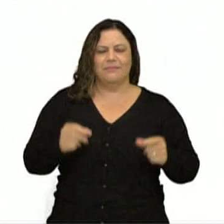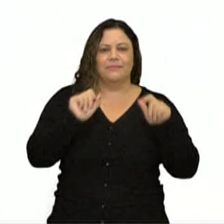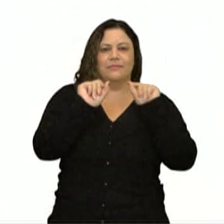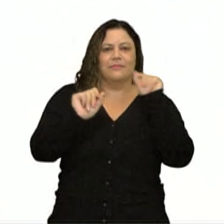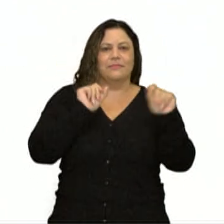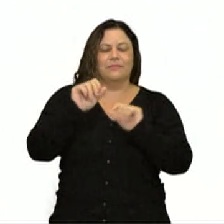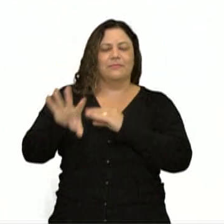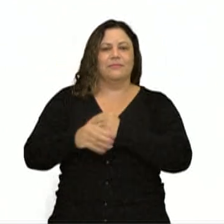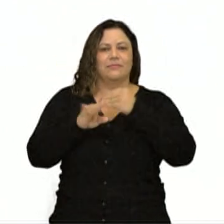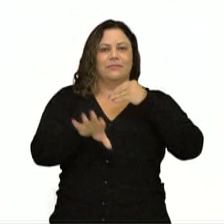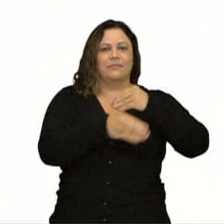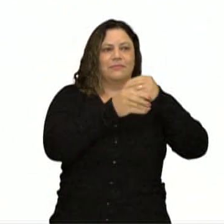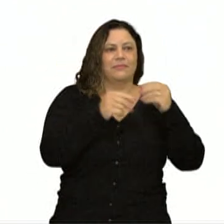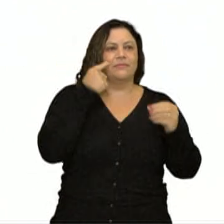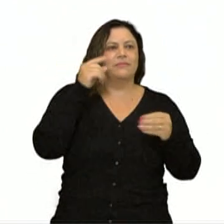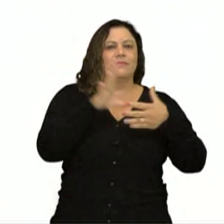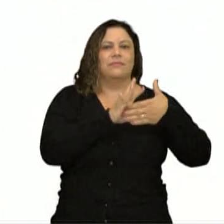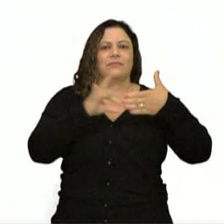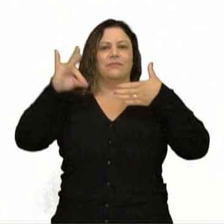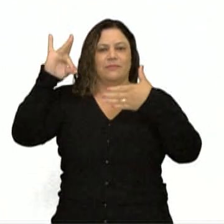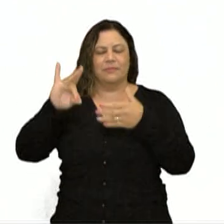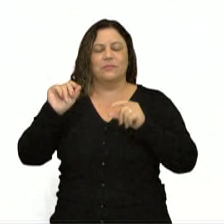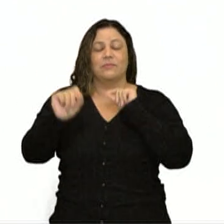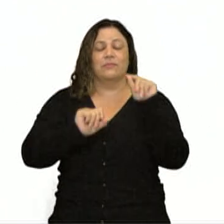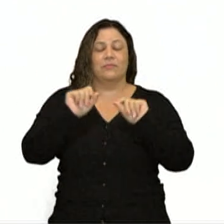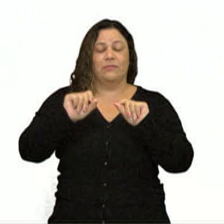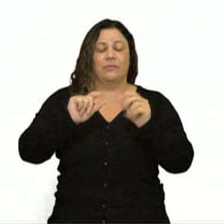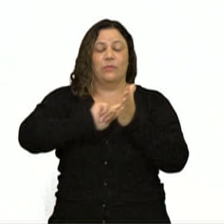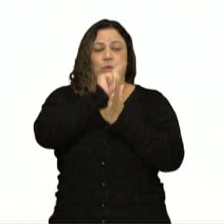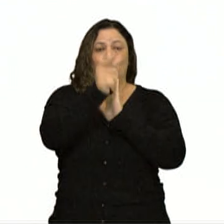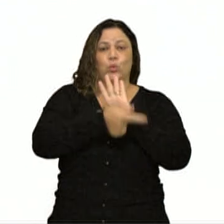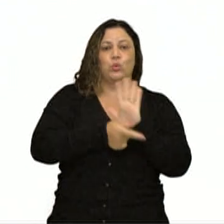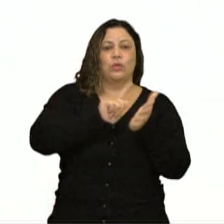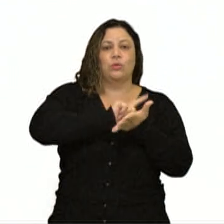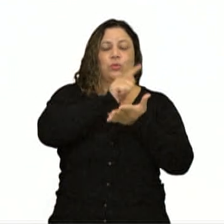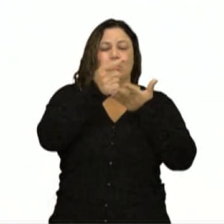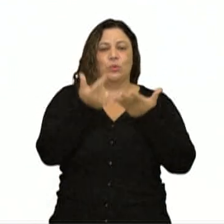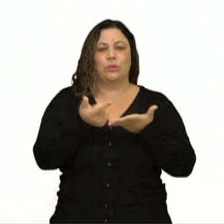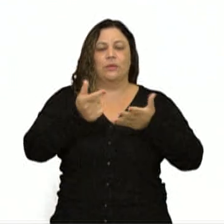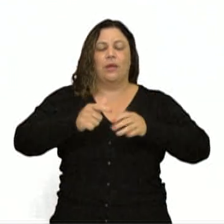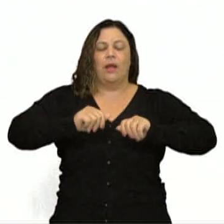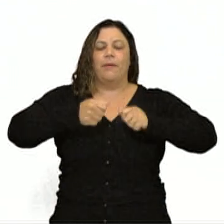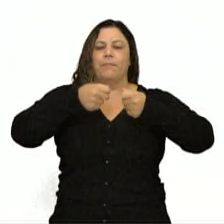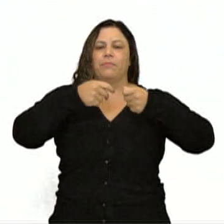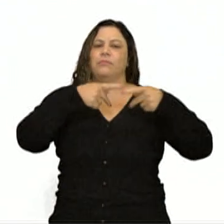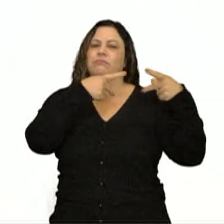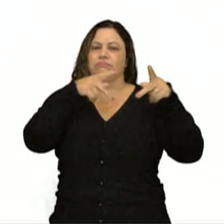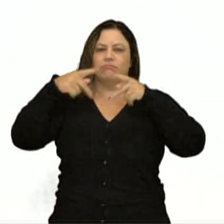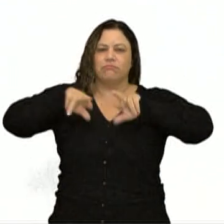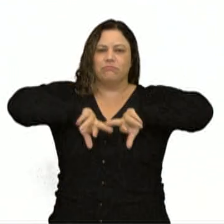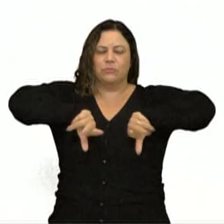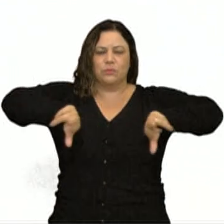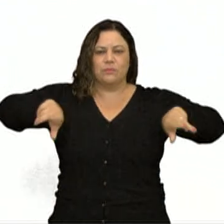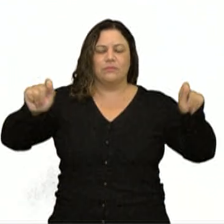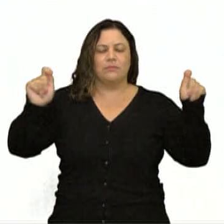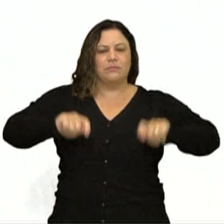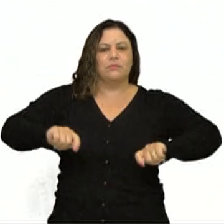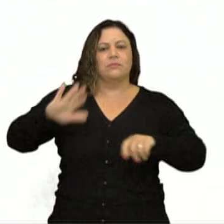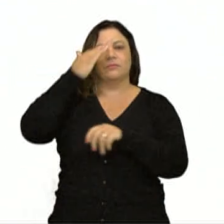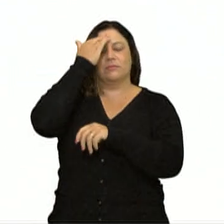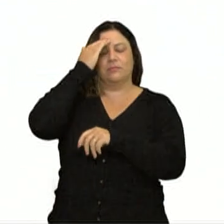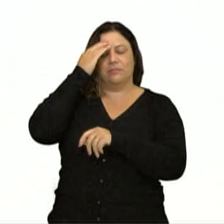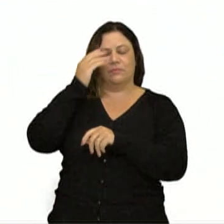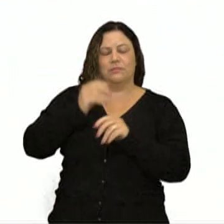e semióticos dos gêneros jornalísticos e publicitários para ampliar a capacidade de compreensão